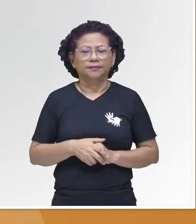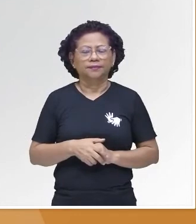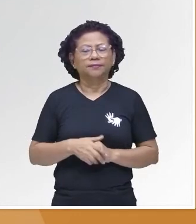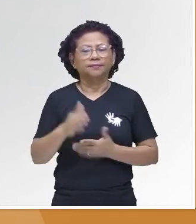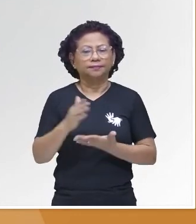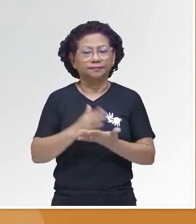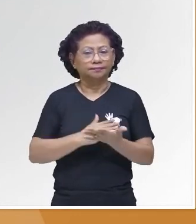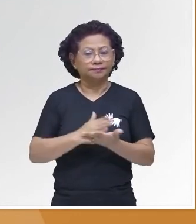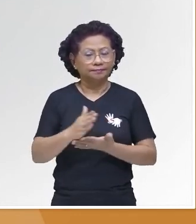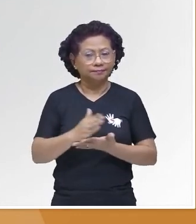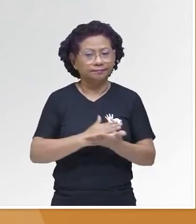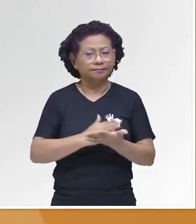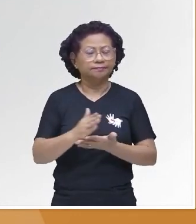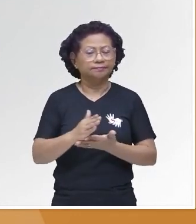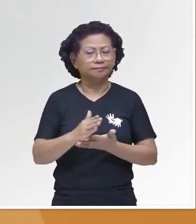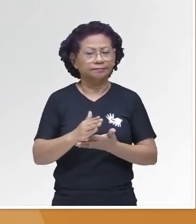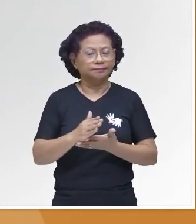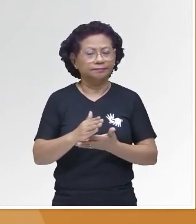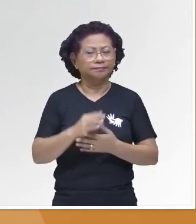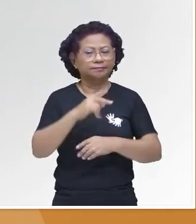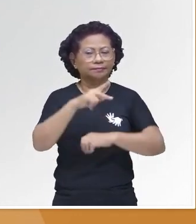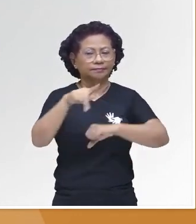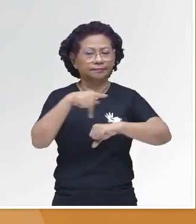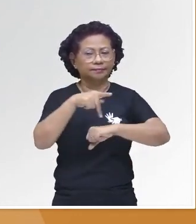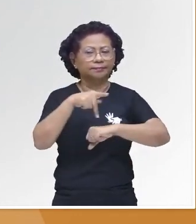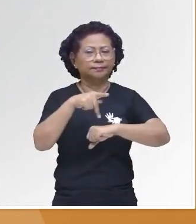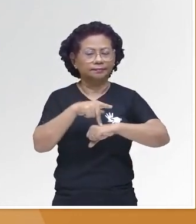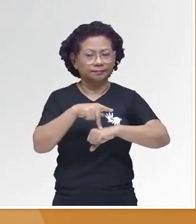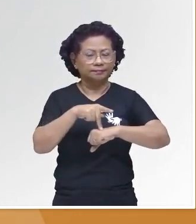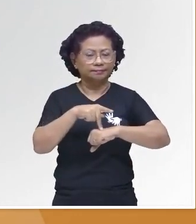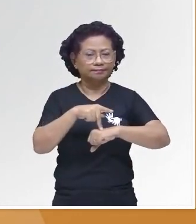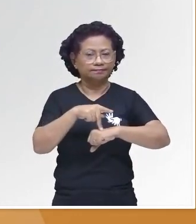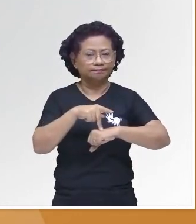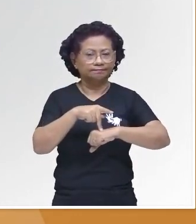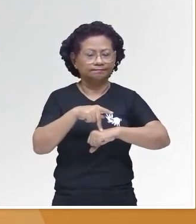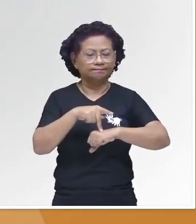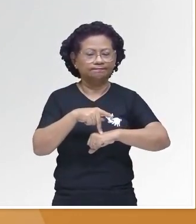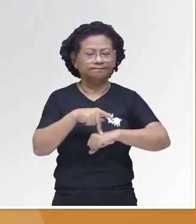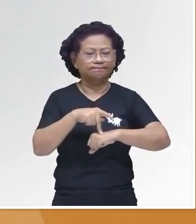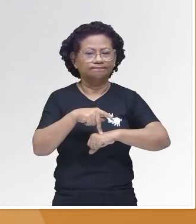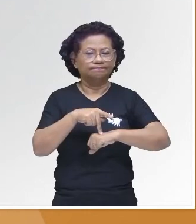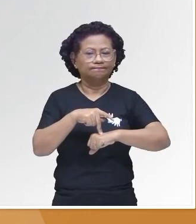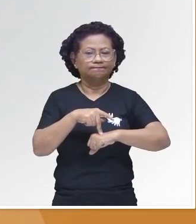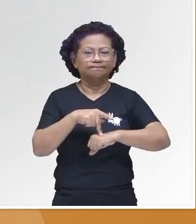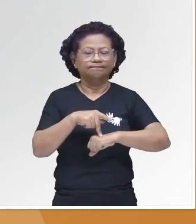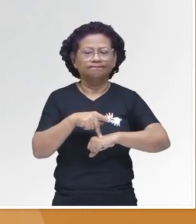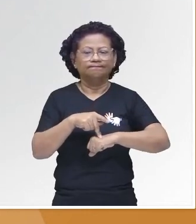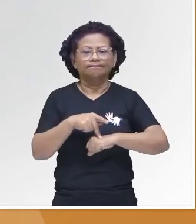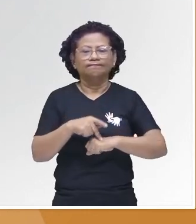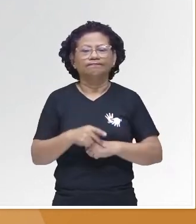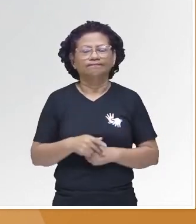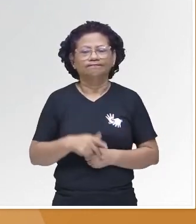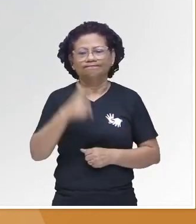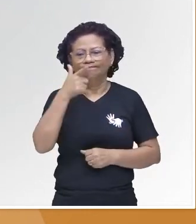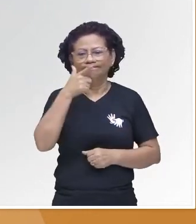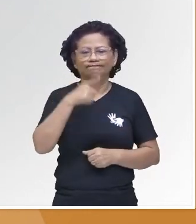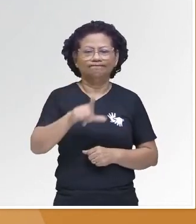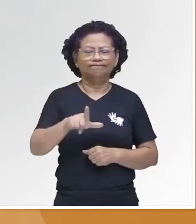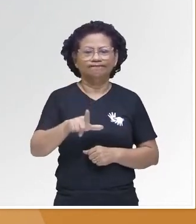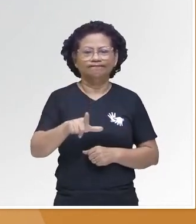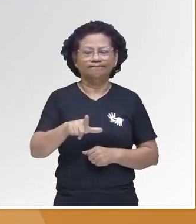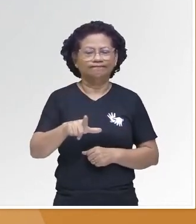né, que em alguns países não consigam, então, fazer a sua utilização efetiva, né, em